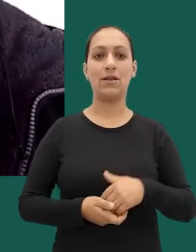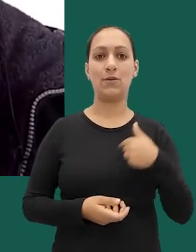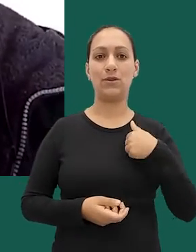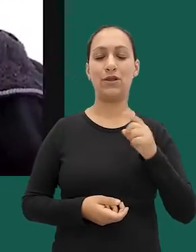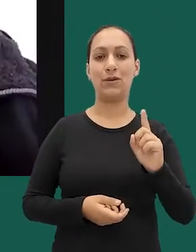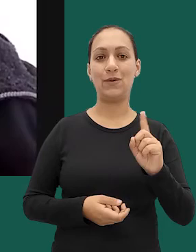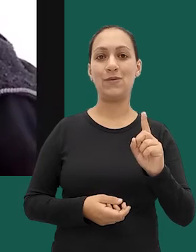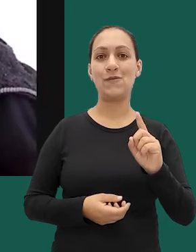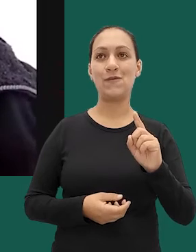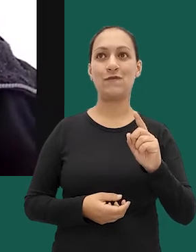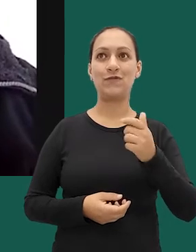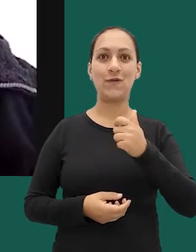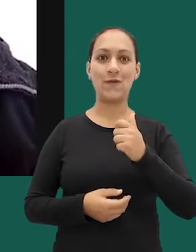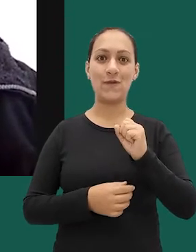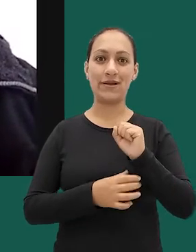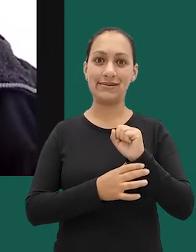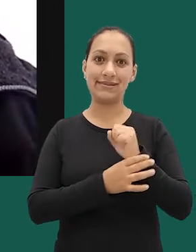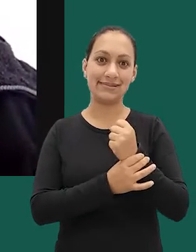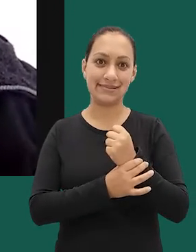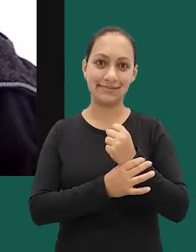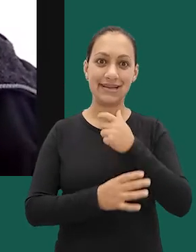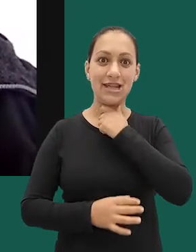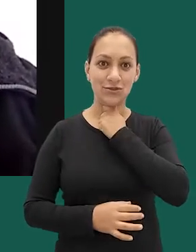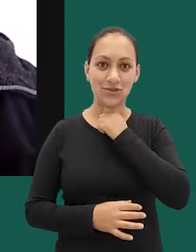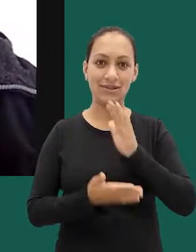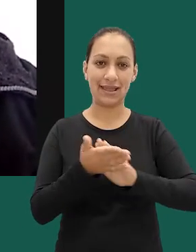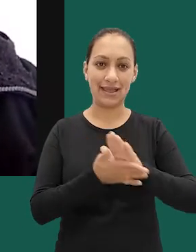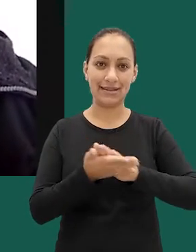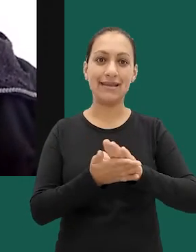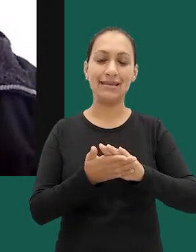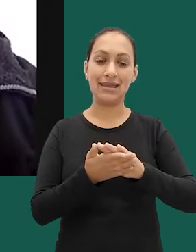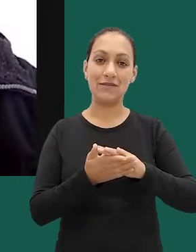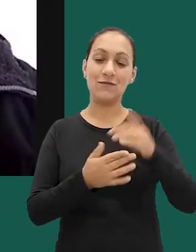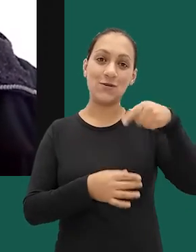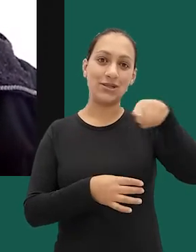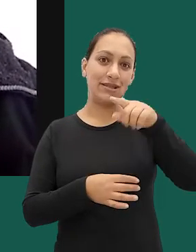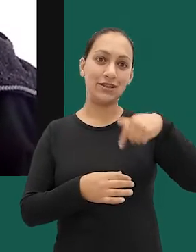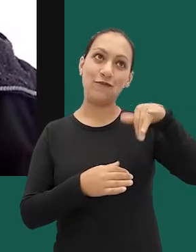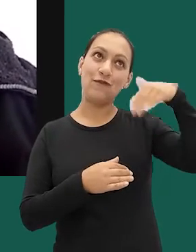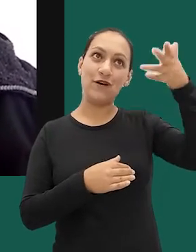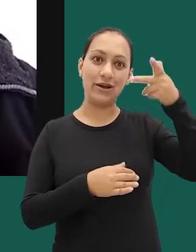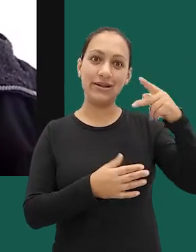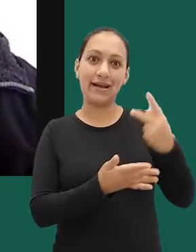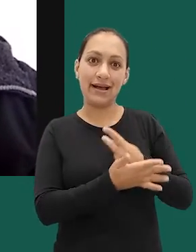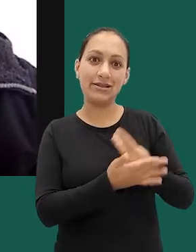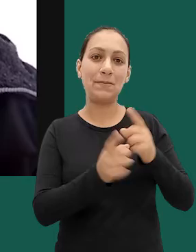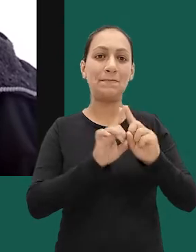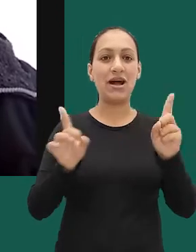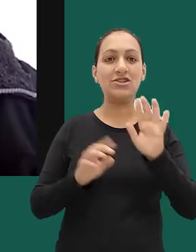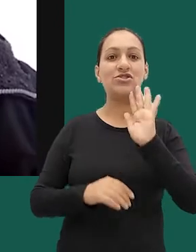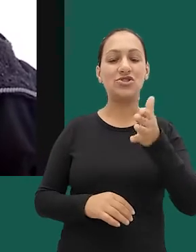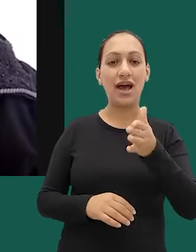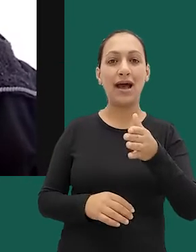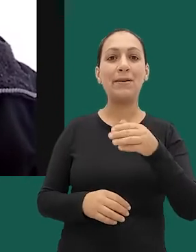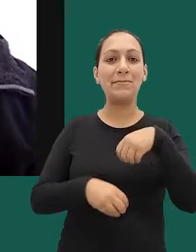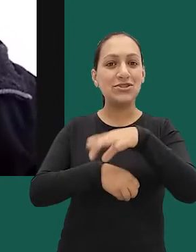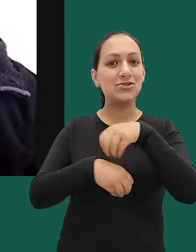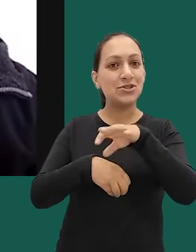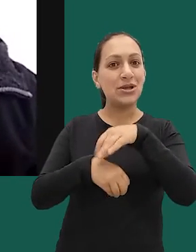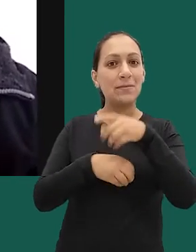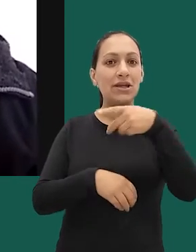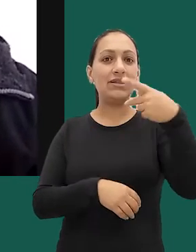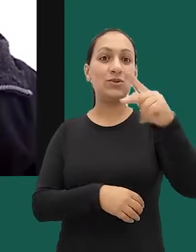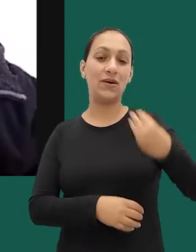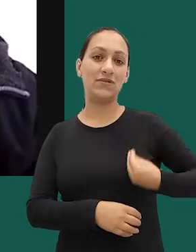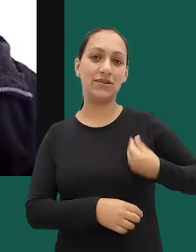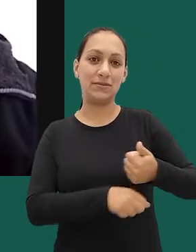dá para garantir nada, né, Karina? Não dá para garantir que não vai passar perrengue nenhum, mas já vai dar um help inicial, assim, para tua carreira,